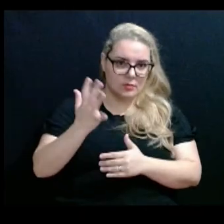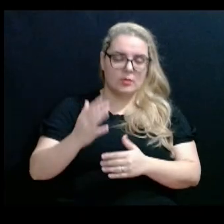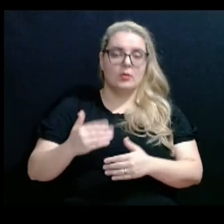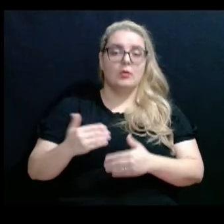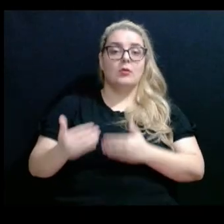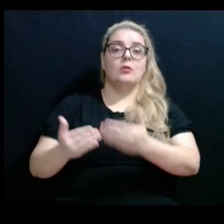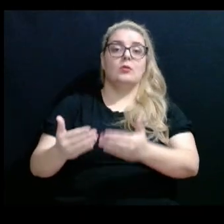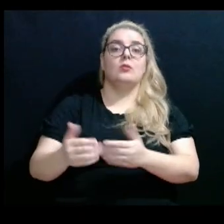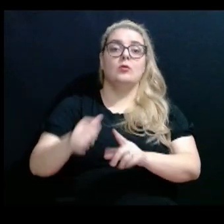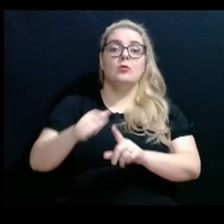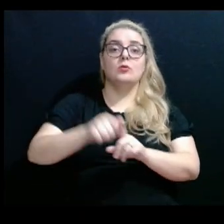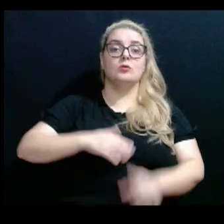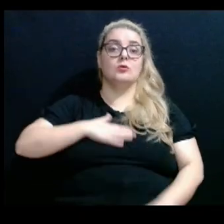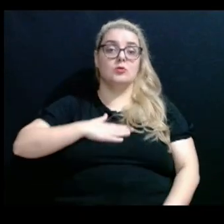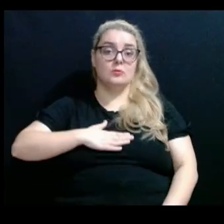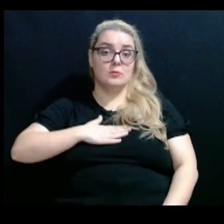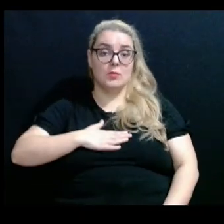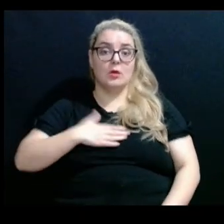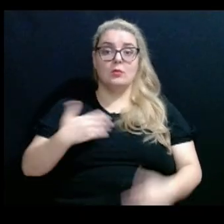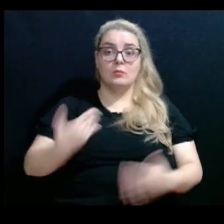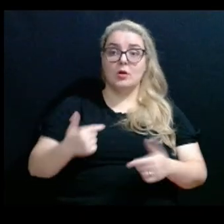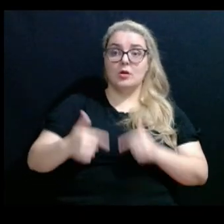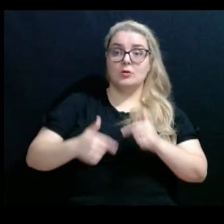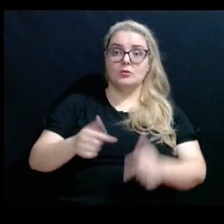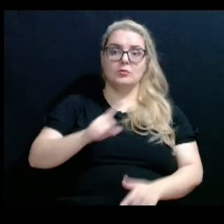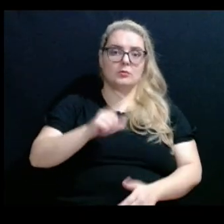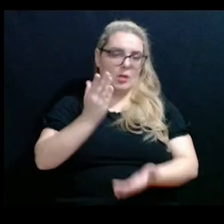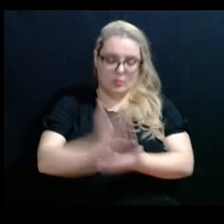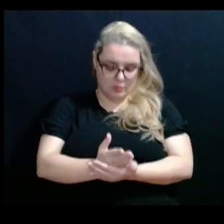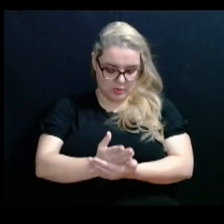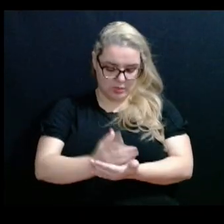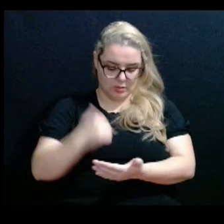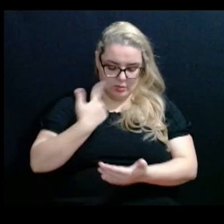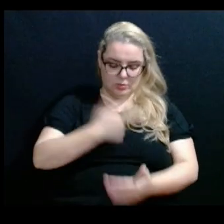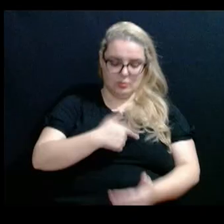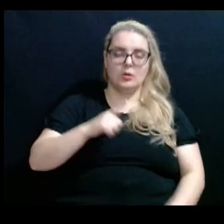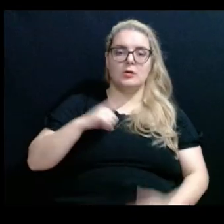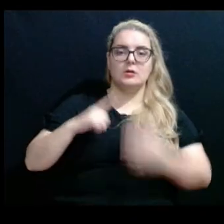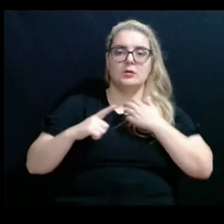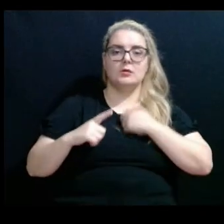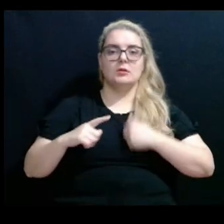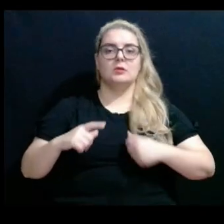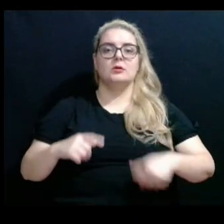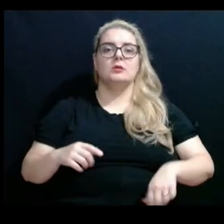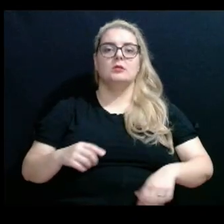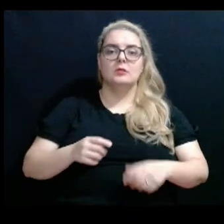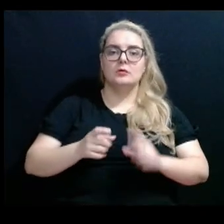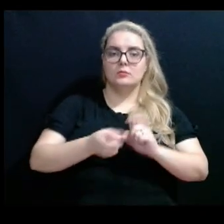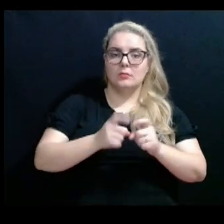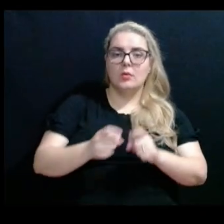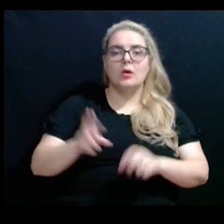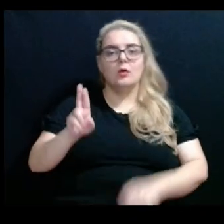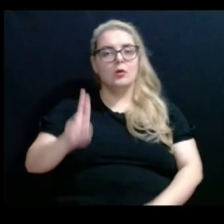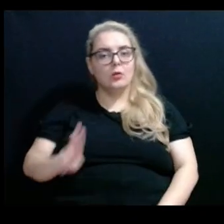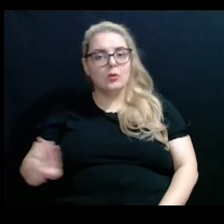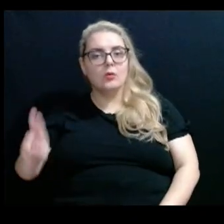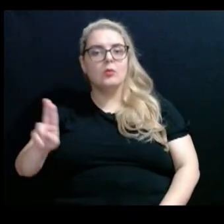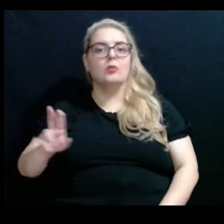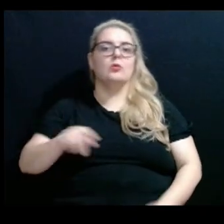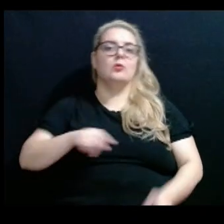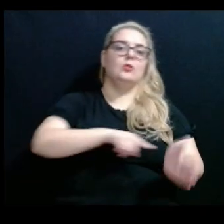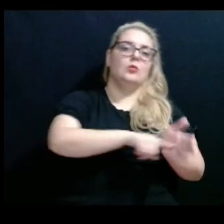mês de agosto, mas o trabalho aqui não para. A gente tem nos reunido com universidades, com